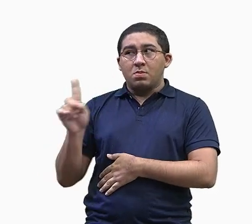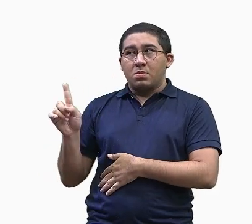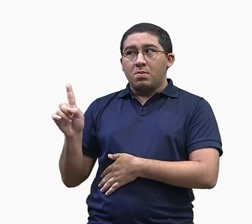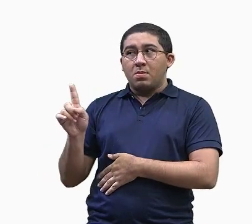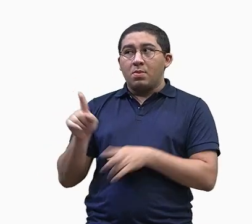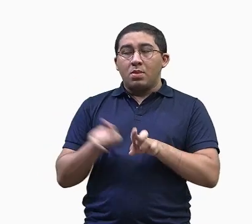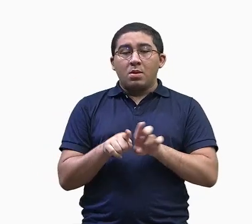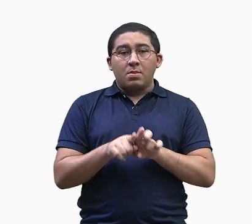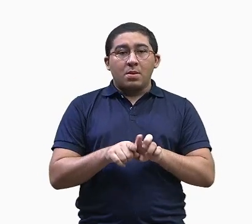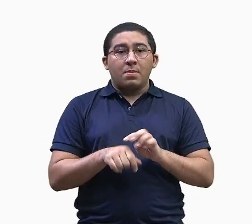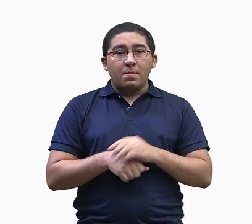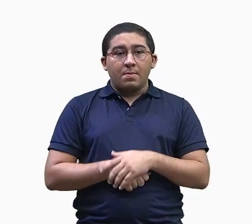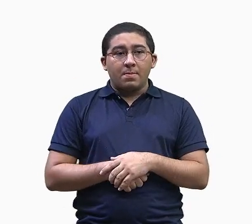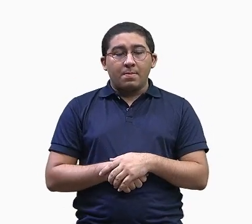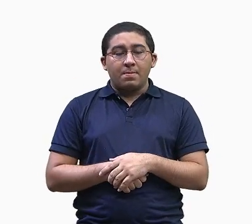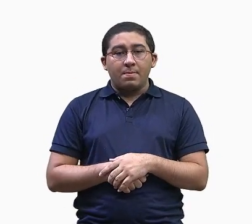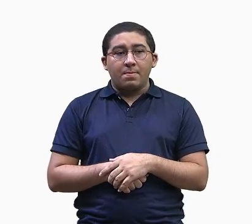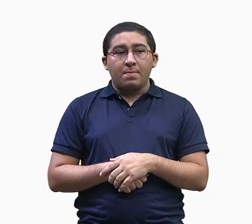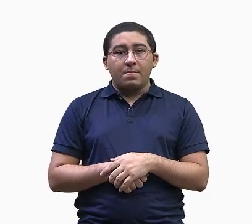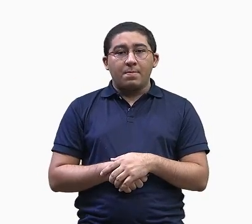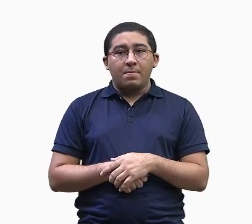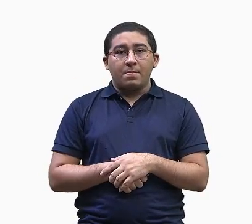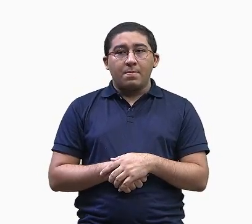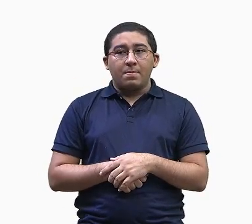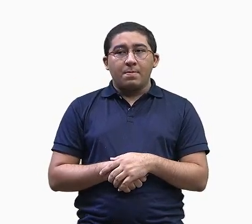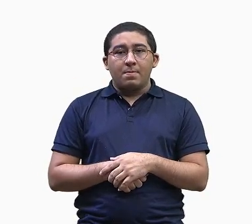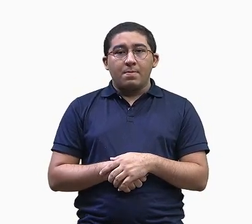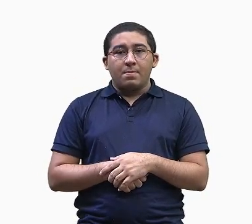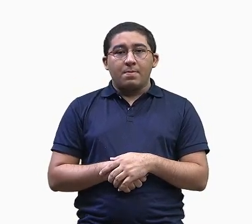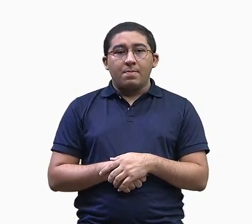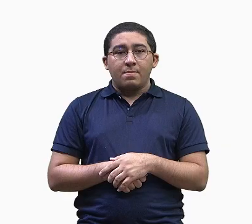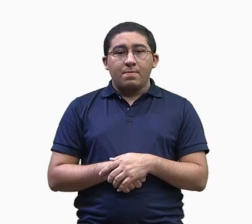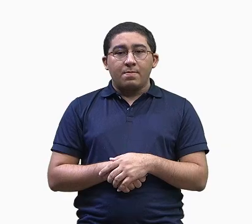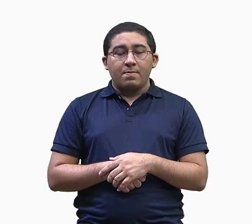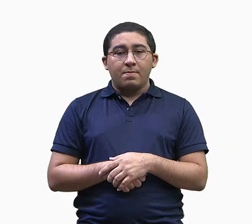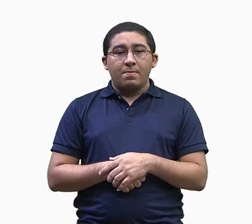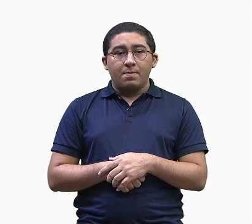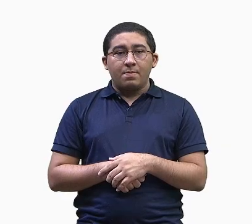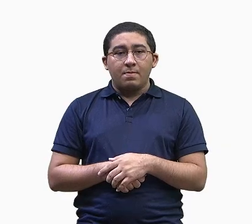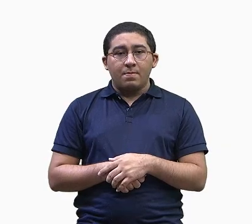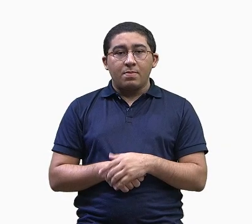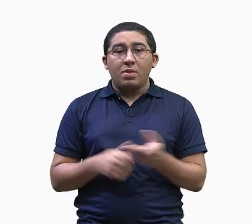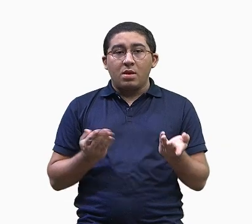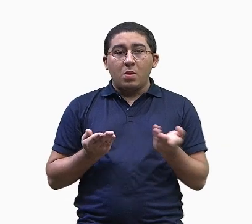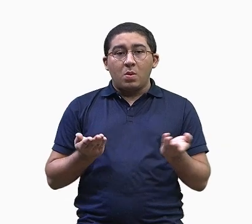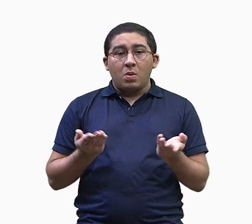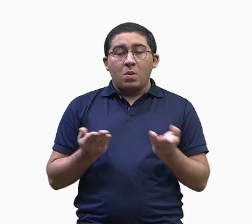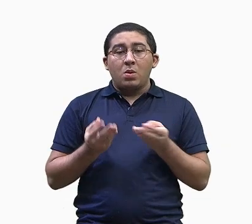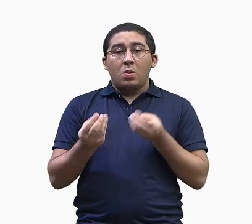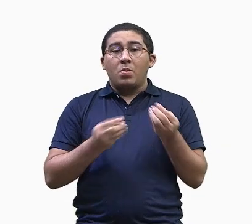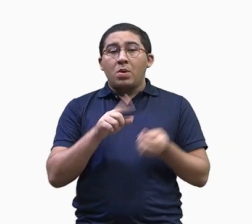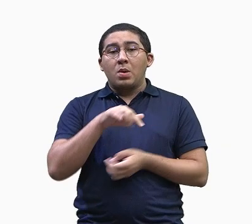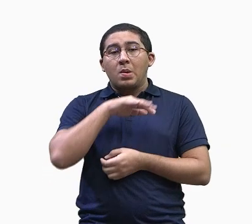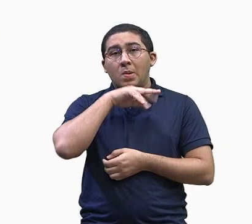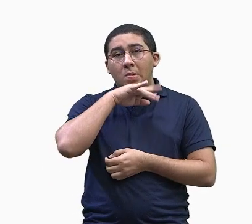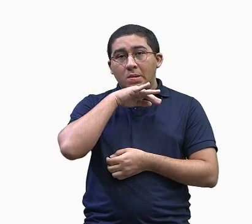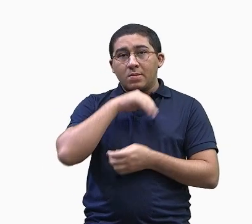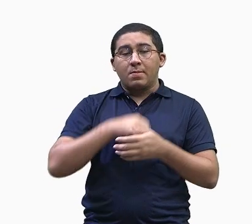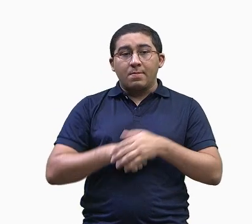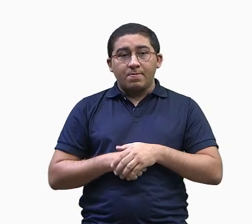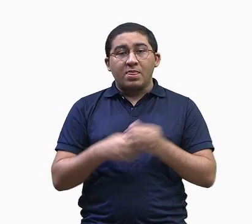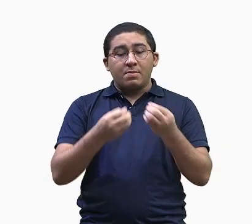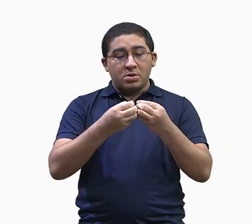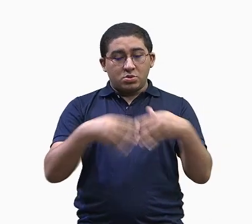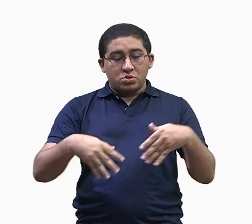carvão mineral, a gente pode verificar algumas das desvantagens. Aí nós temos o alto impacto